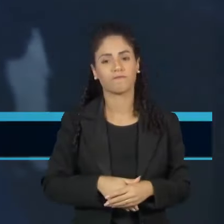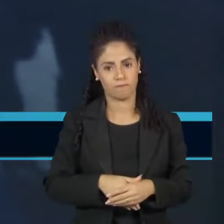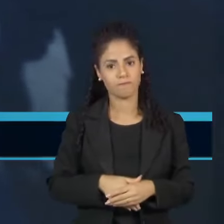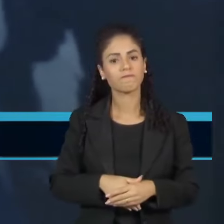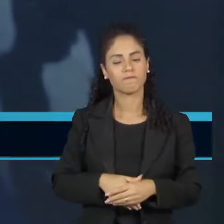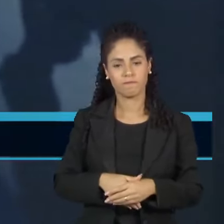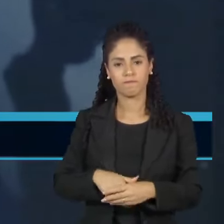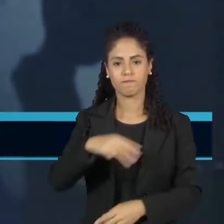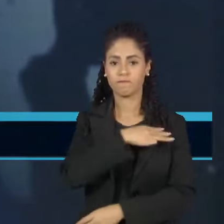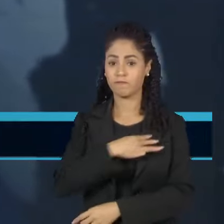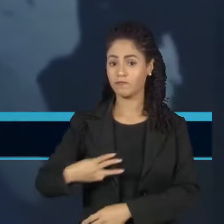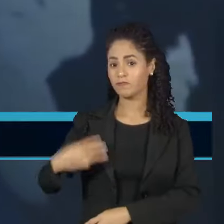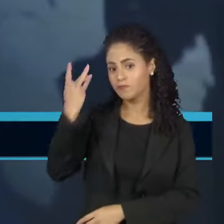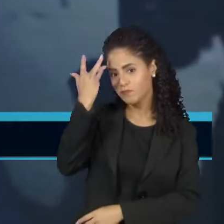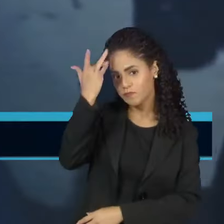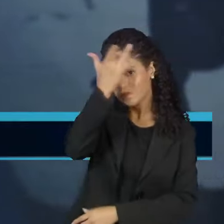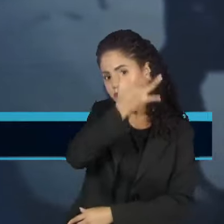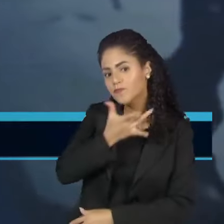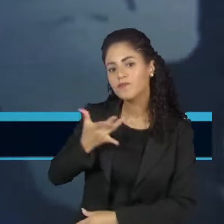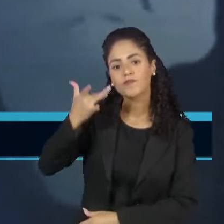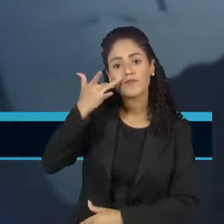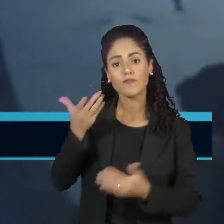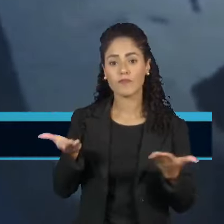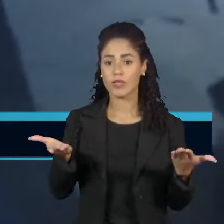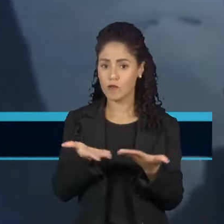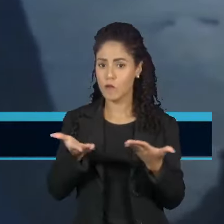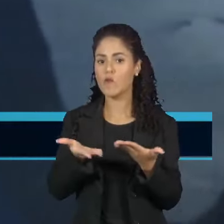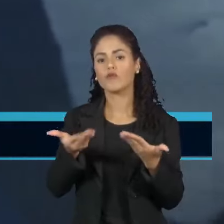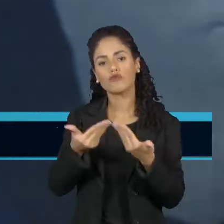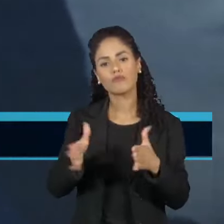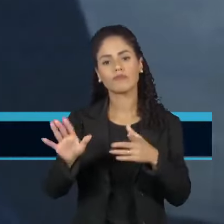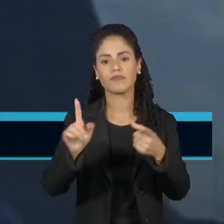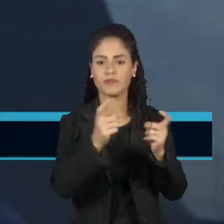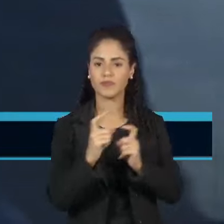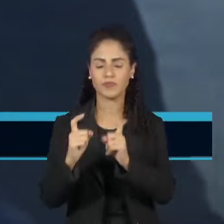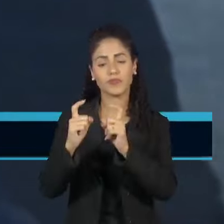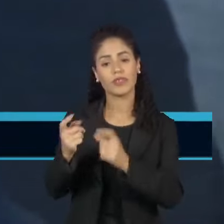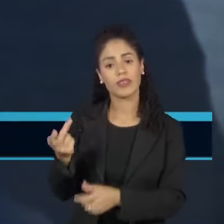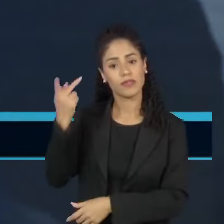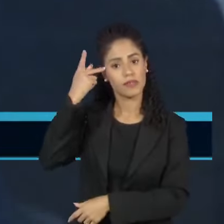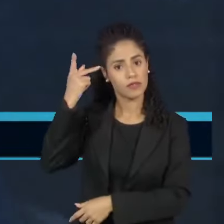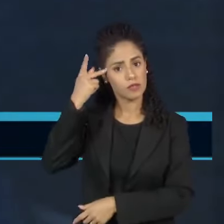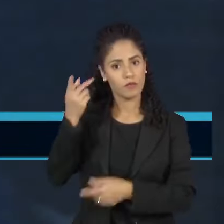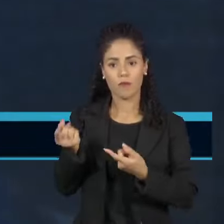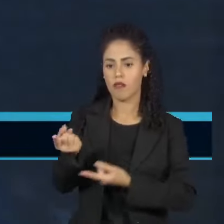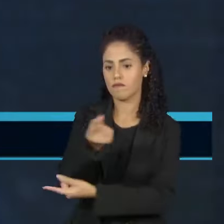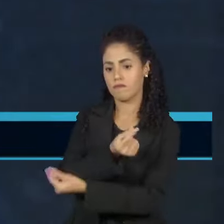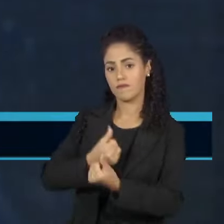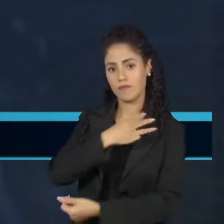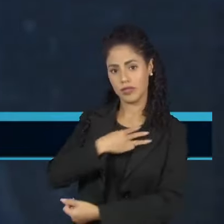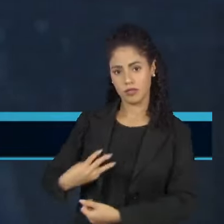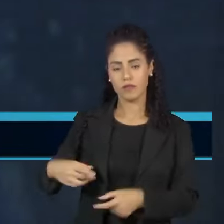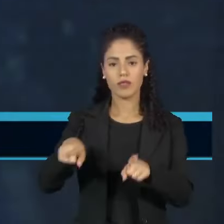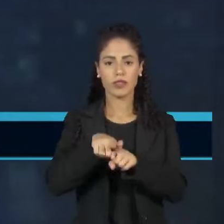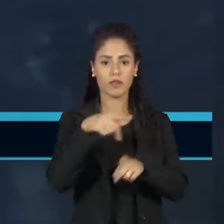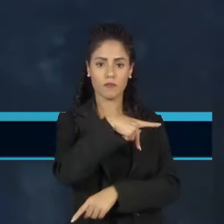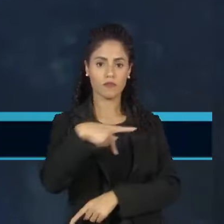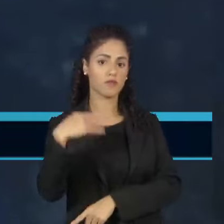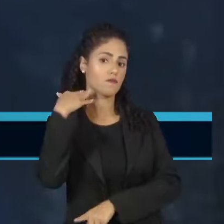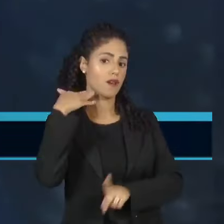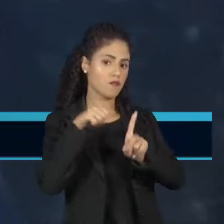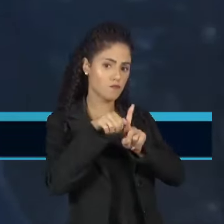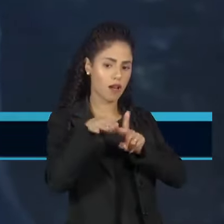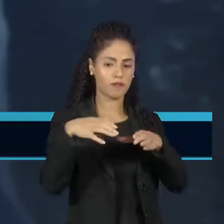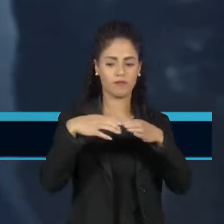E o ministro da Fazenda, Fernando Haddad, abriu hoje em São Paulo a reunião dos ministros de Finanças e presidentes dos bancos centrais do G20,